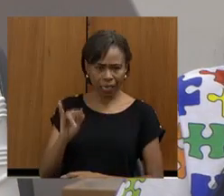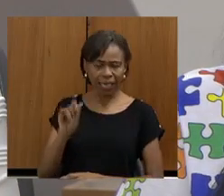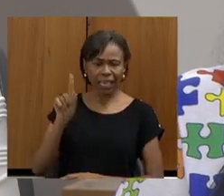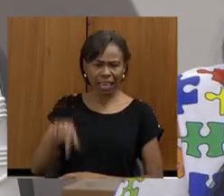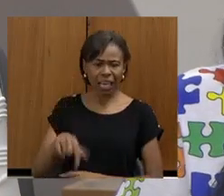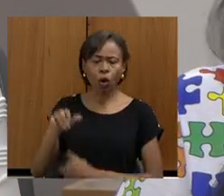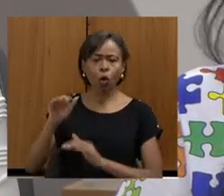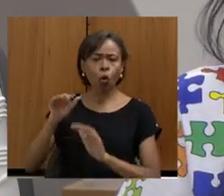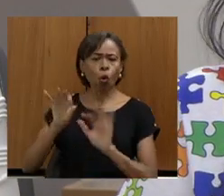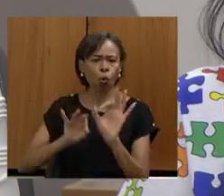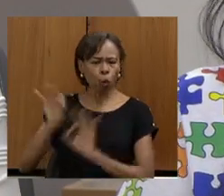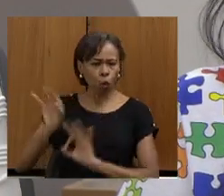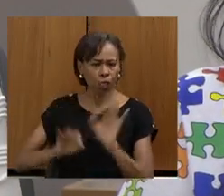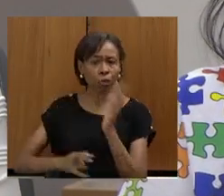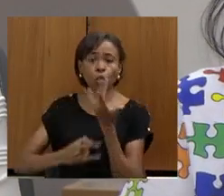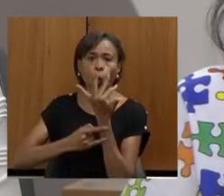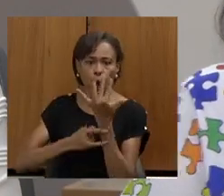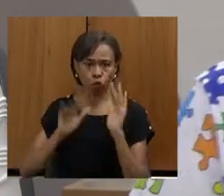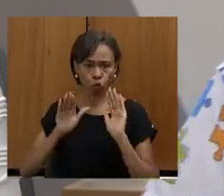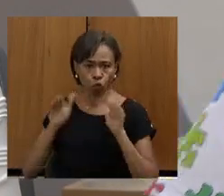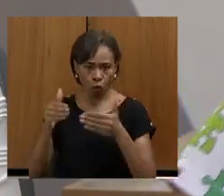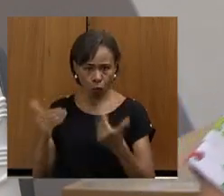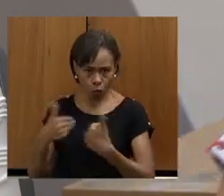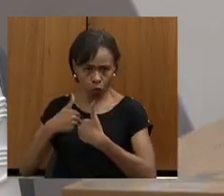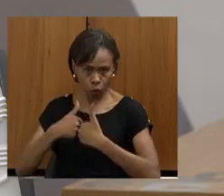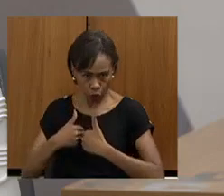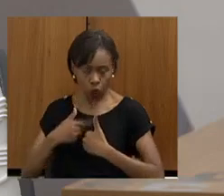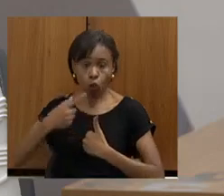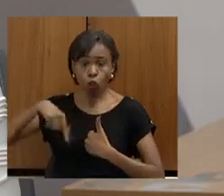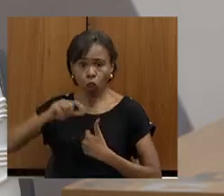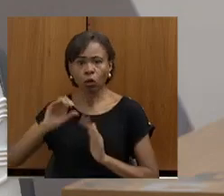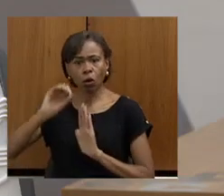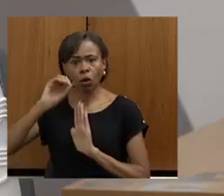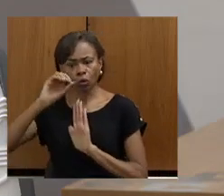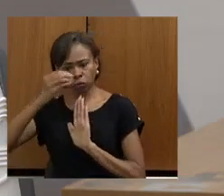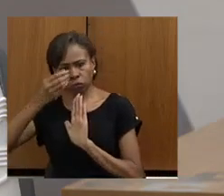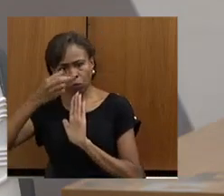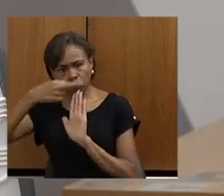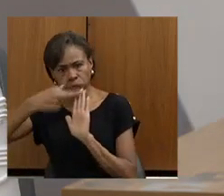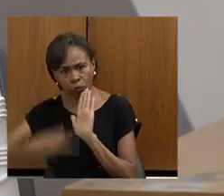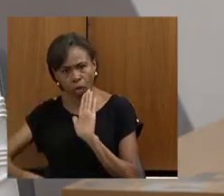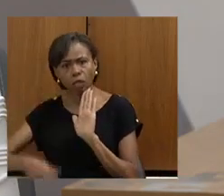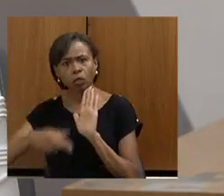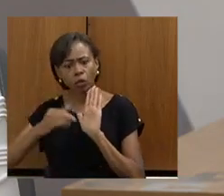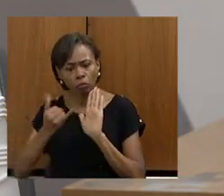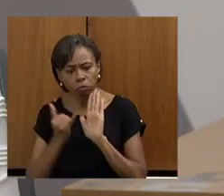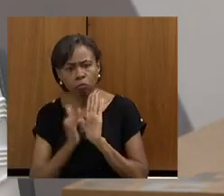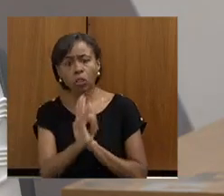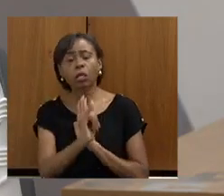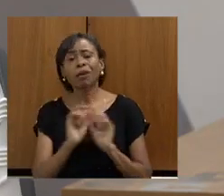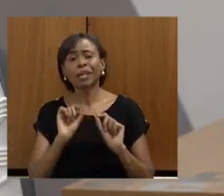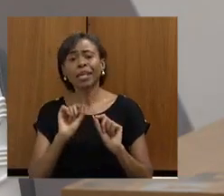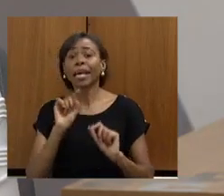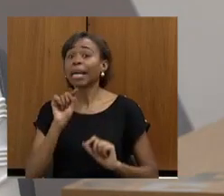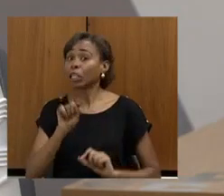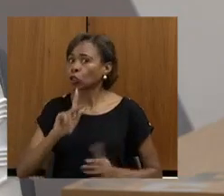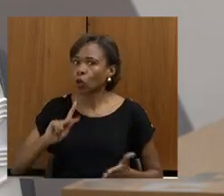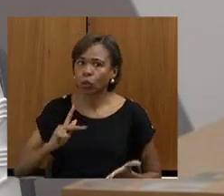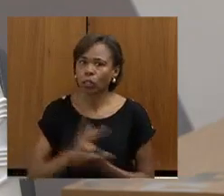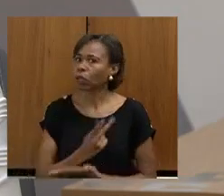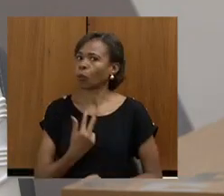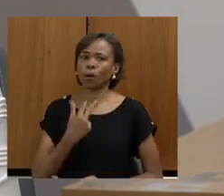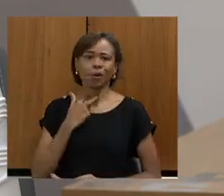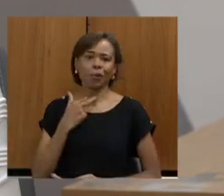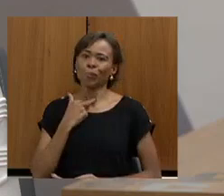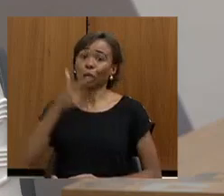ao Autismo, da UFMG, nós emitimos uma nota conjunta em que dissemos que essa situação não deveria ter ocorrido e que ela não